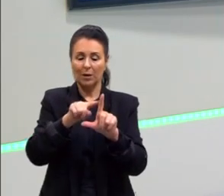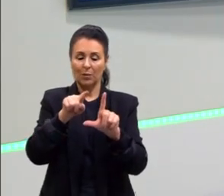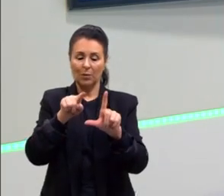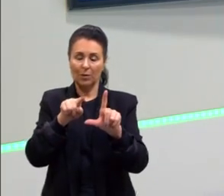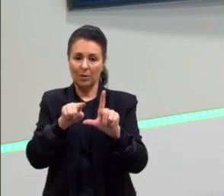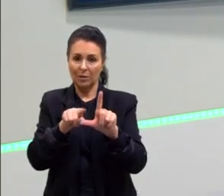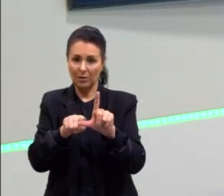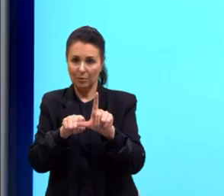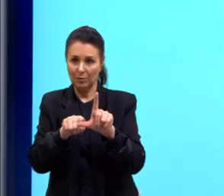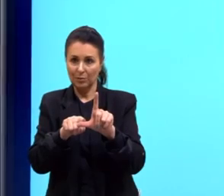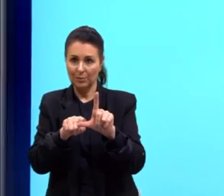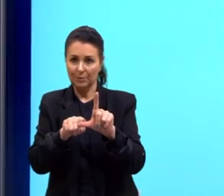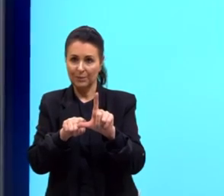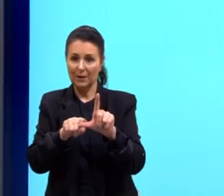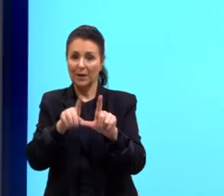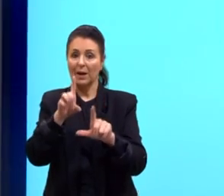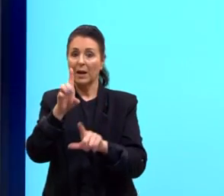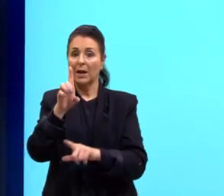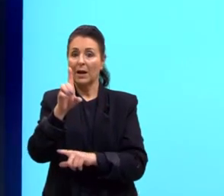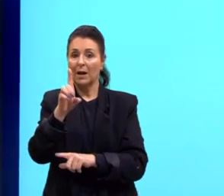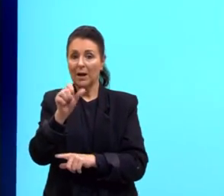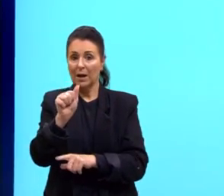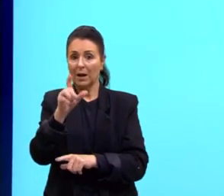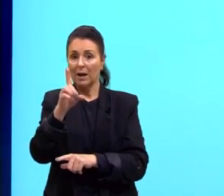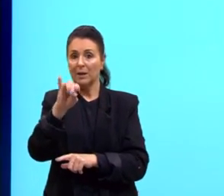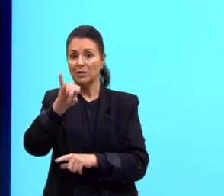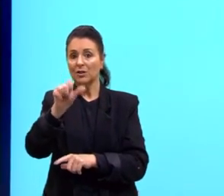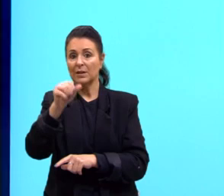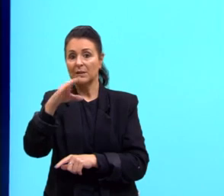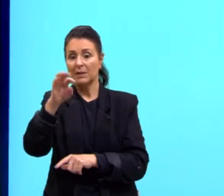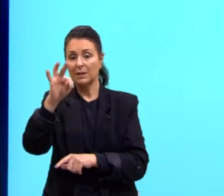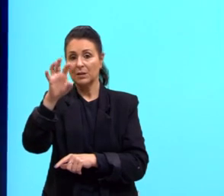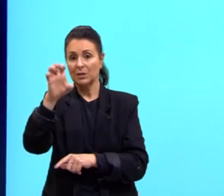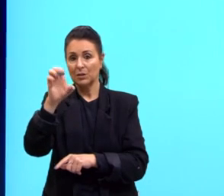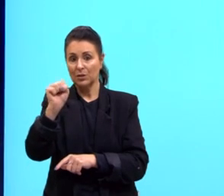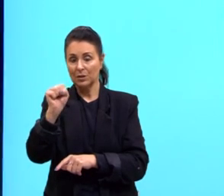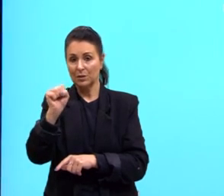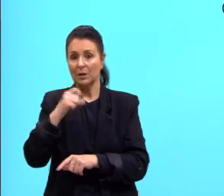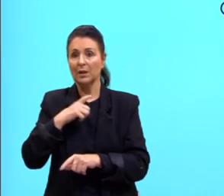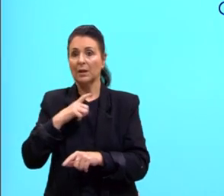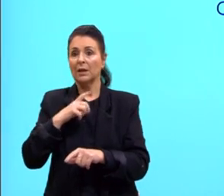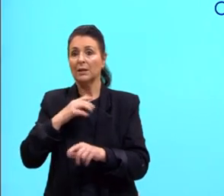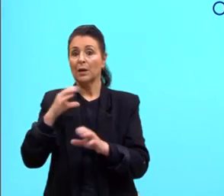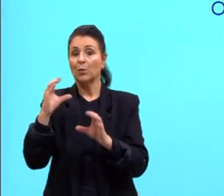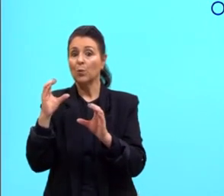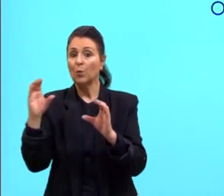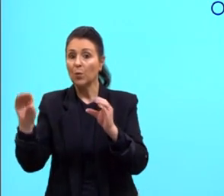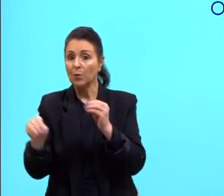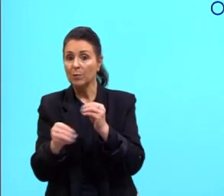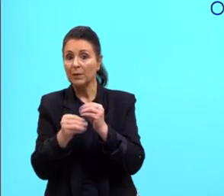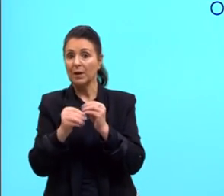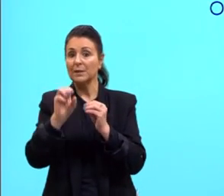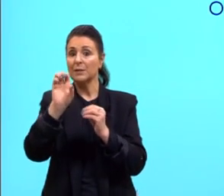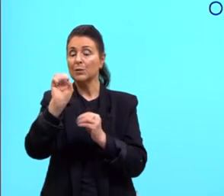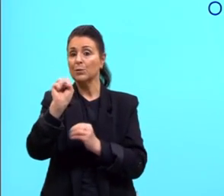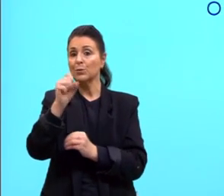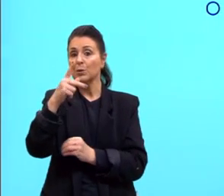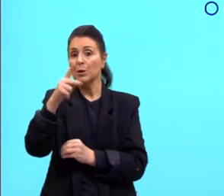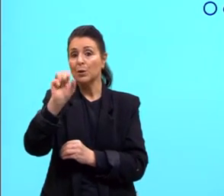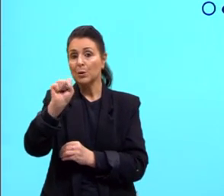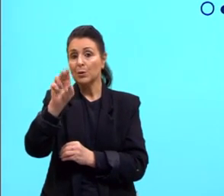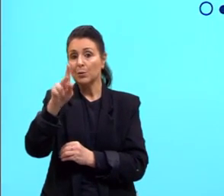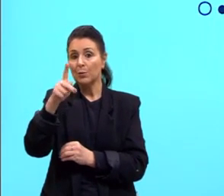os ângulos chamados adjecentes os ângulos complementares e suplementares primeira